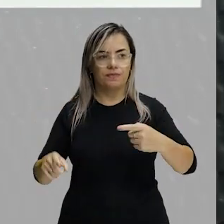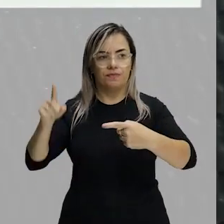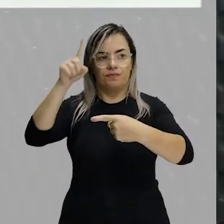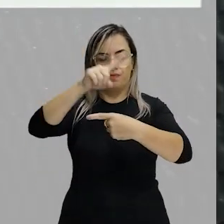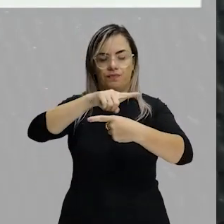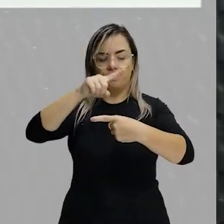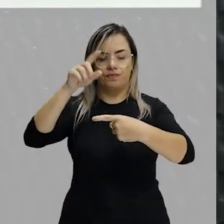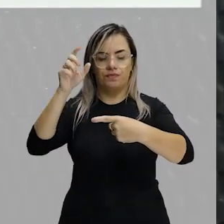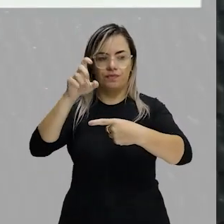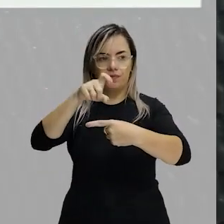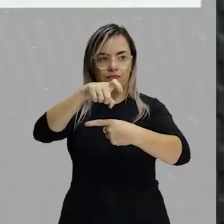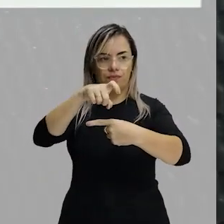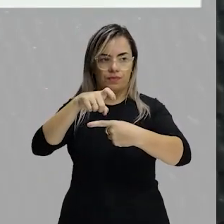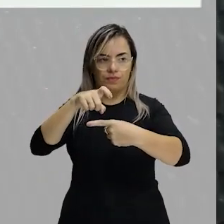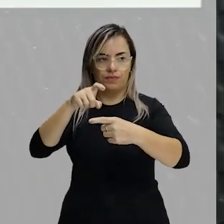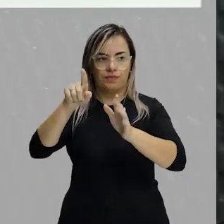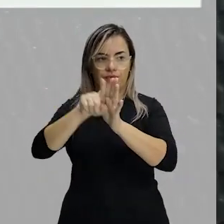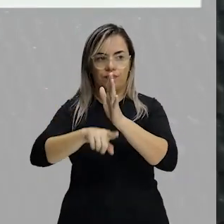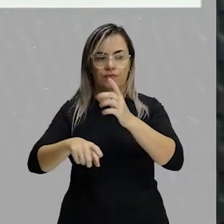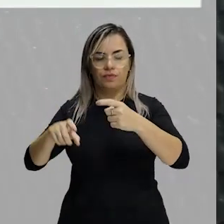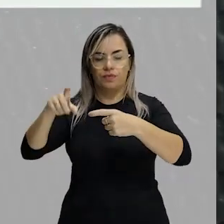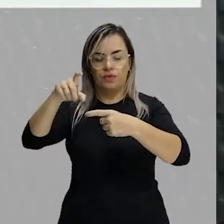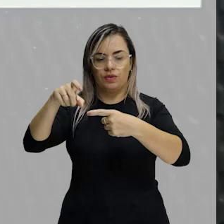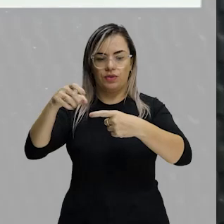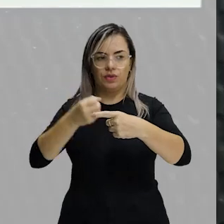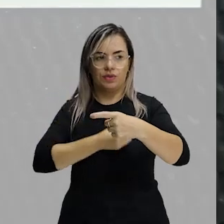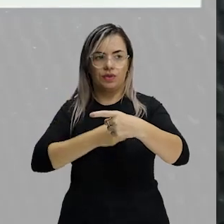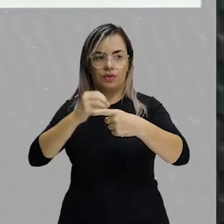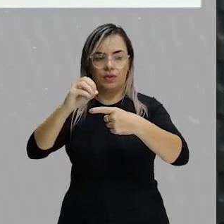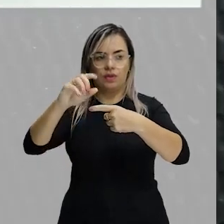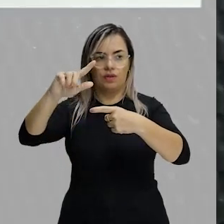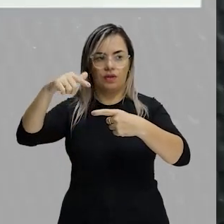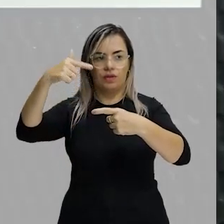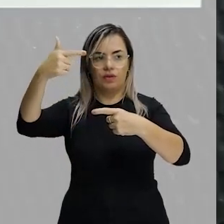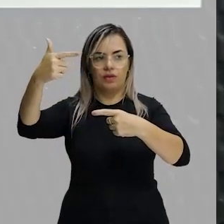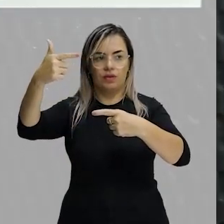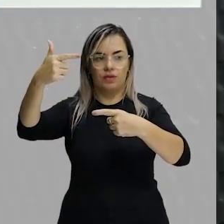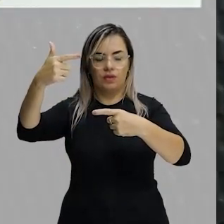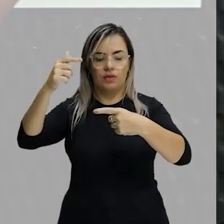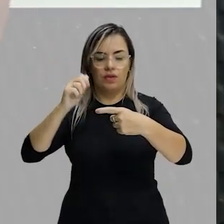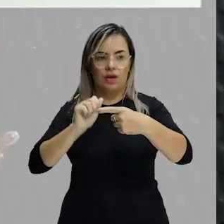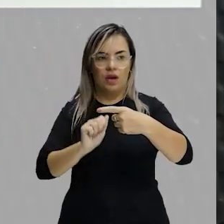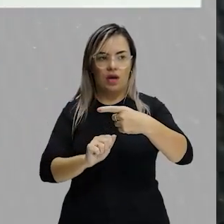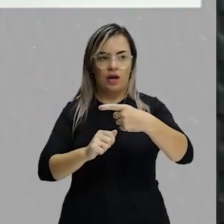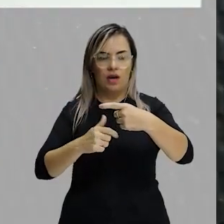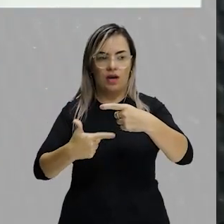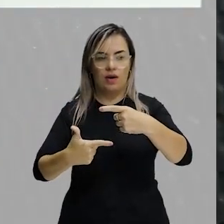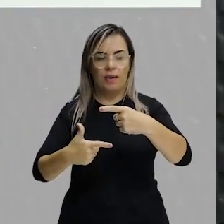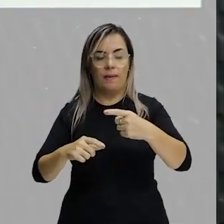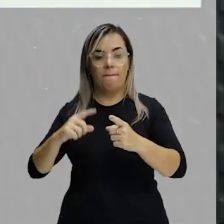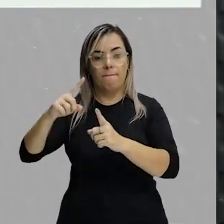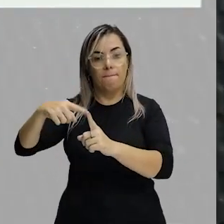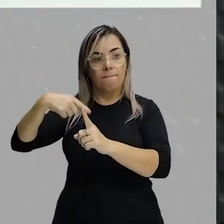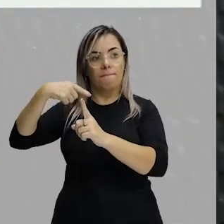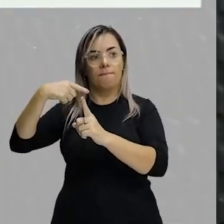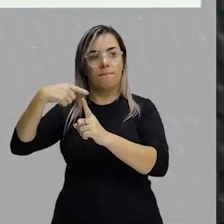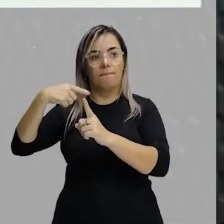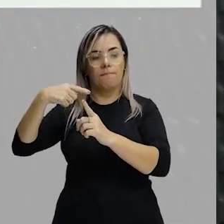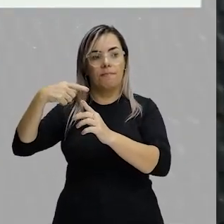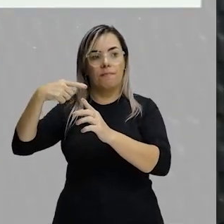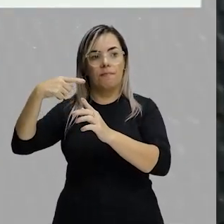x0 ao quadrado sobre a ao quadrado. É isso? Mais,